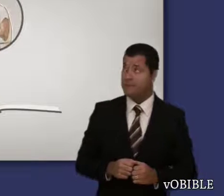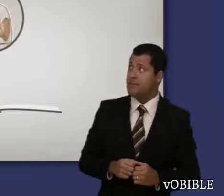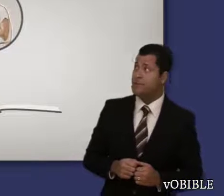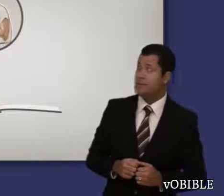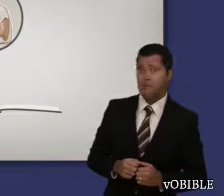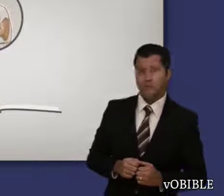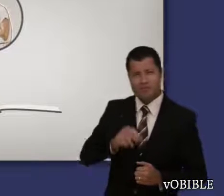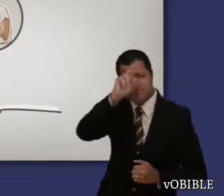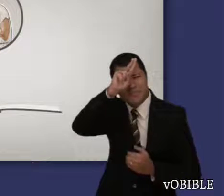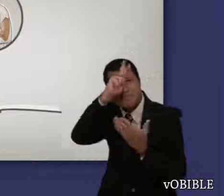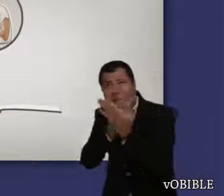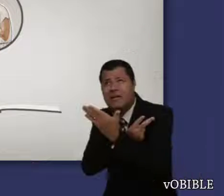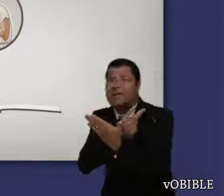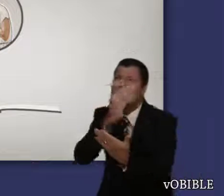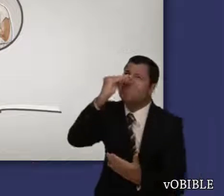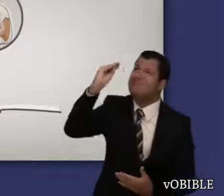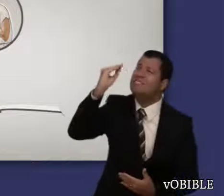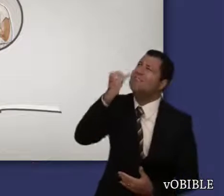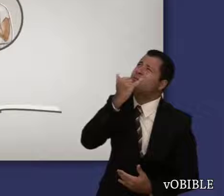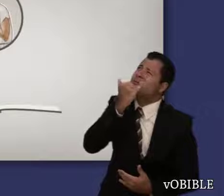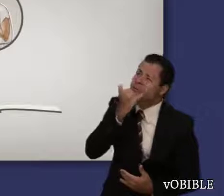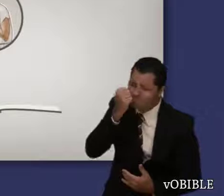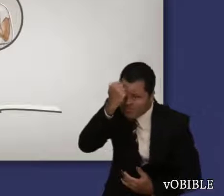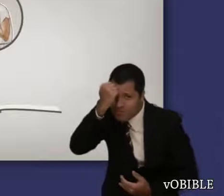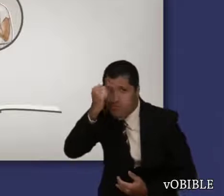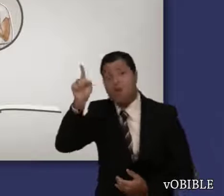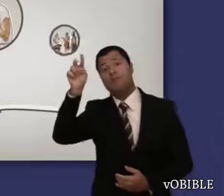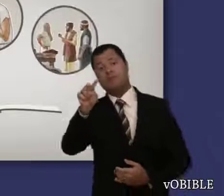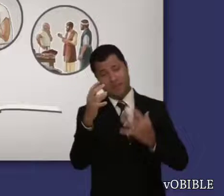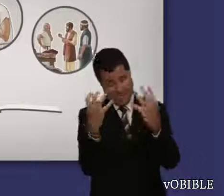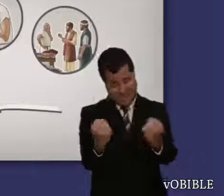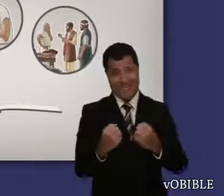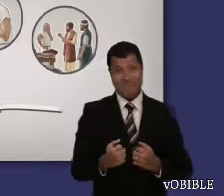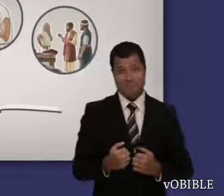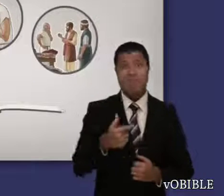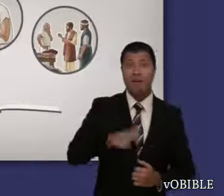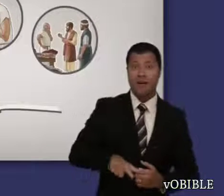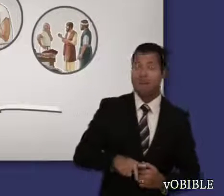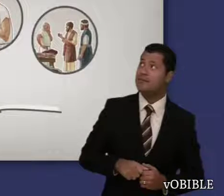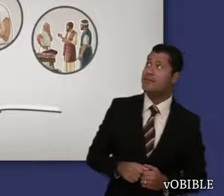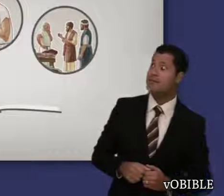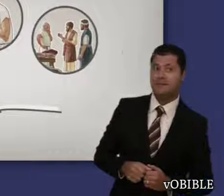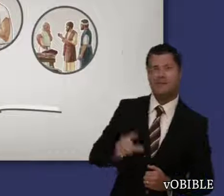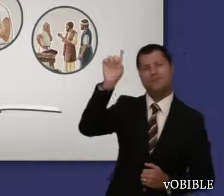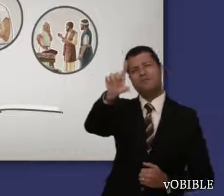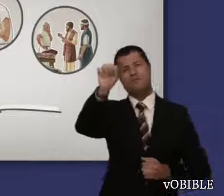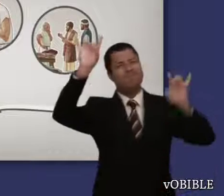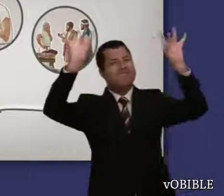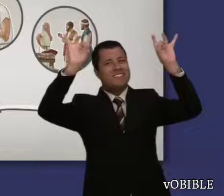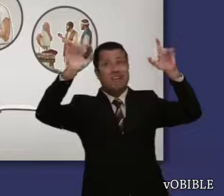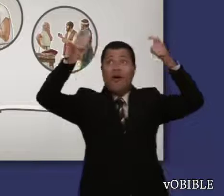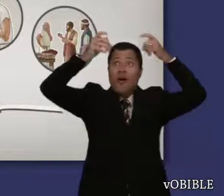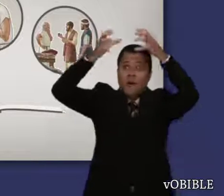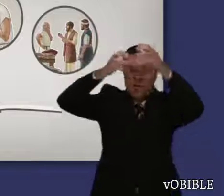como o arrependimento sincero nos torna amigos de Jeová e como até humanos imperfeitos podem pregar as boas novas do reino